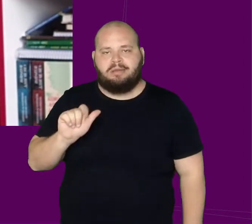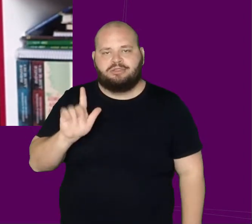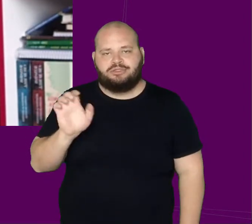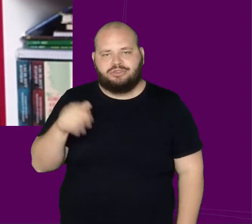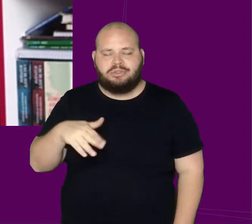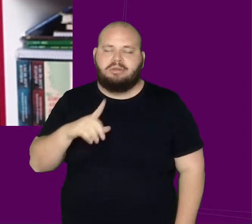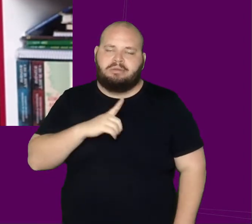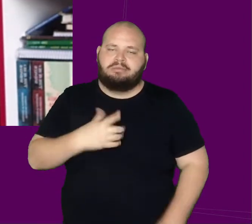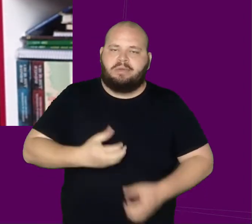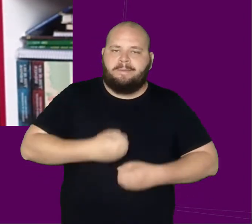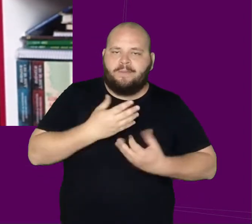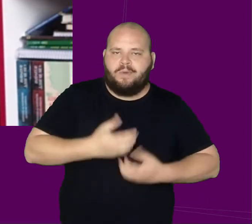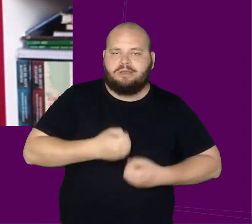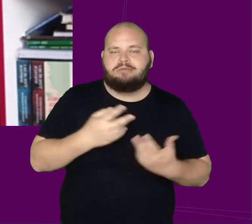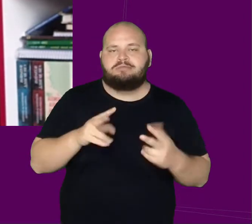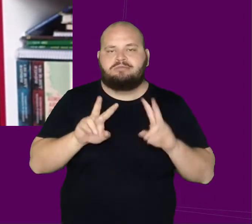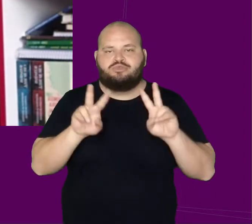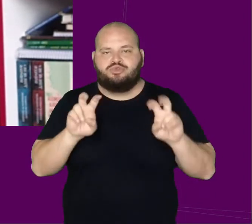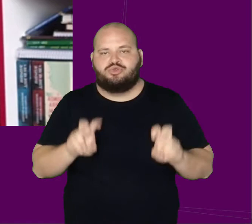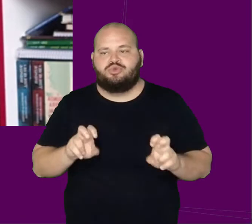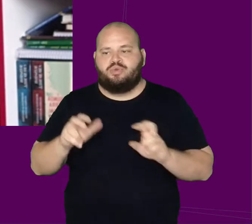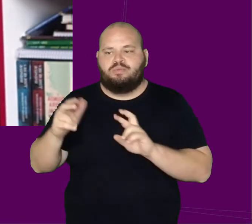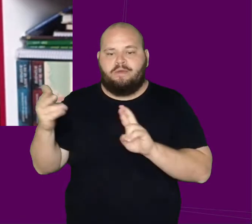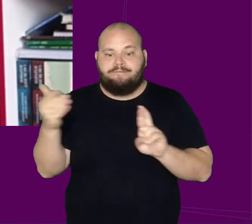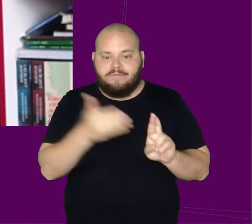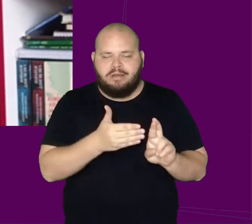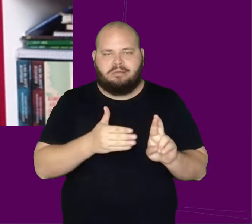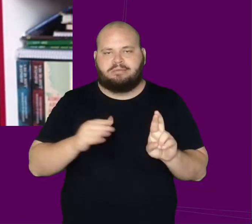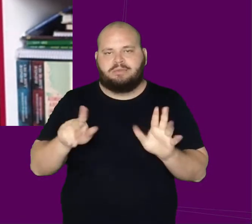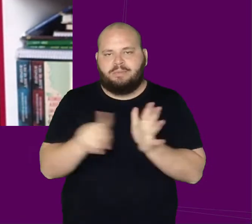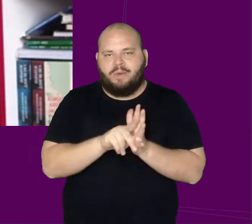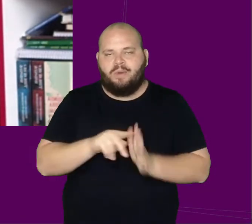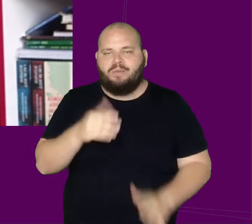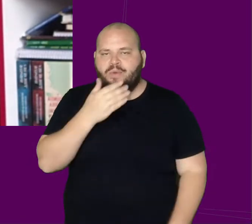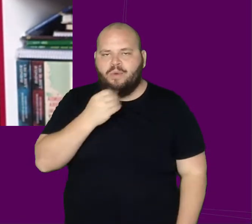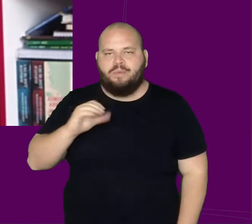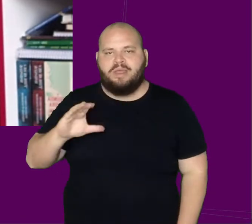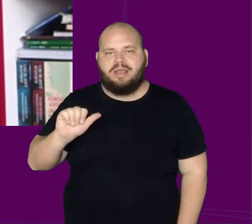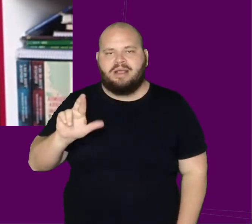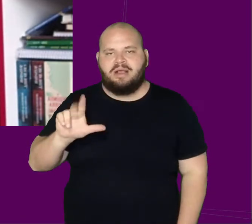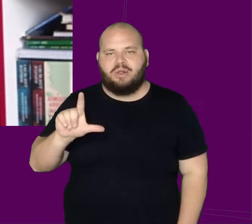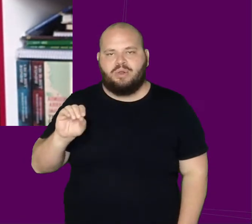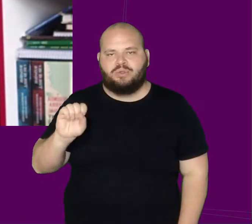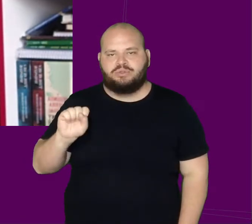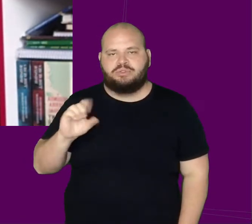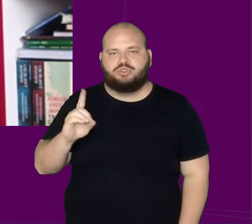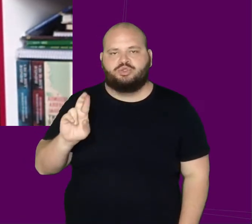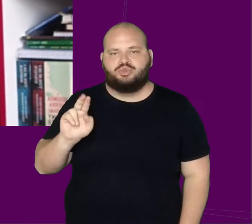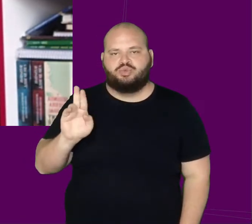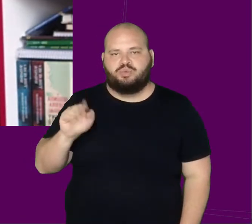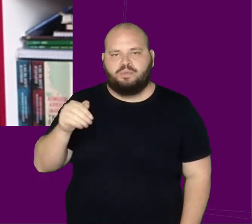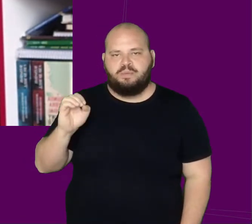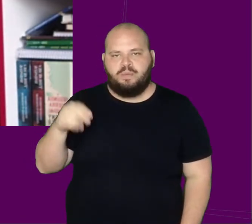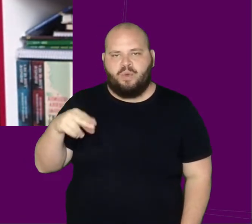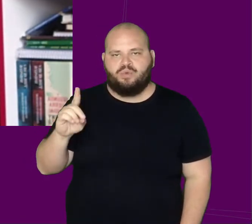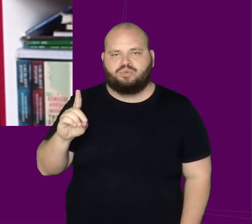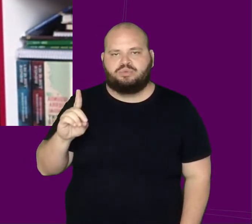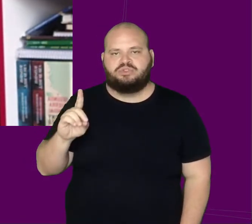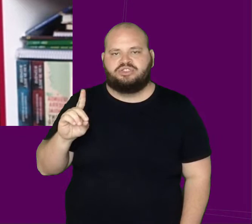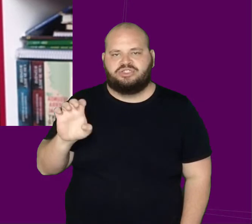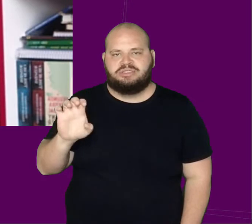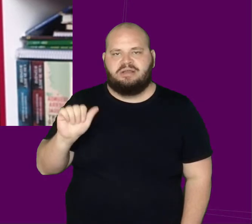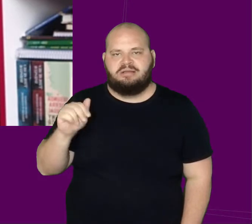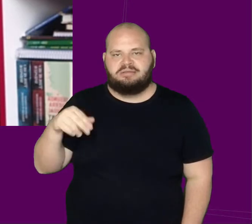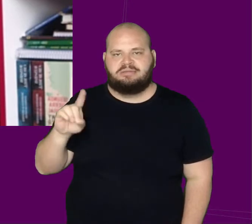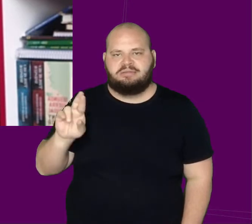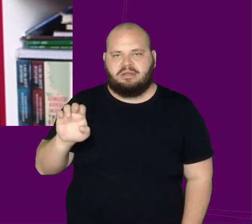que referem diretamente aos poemas do Carlos Drummond de Andrade, como o primeiro poema da primeira sessão. Ela